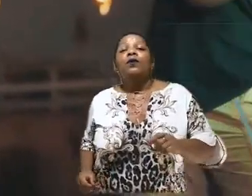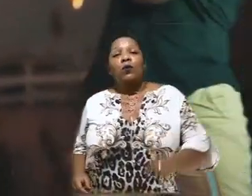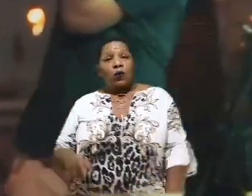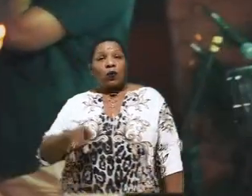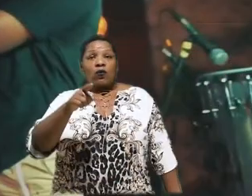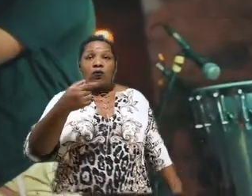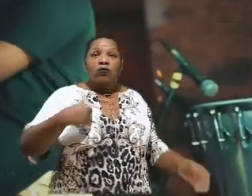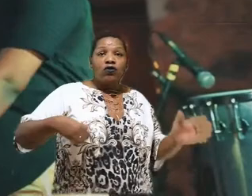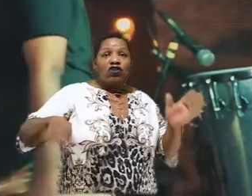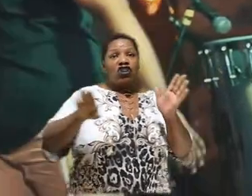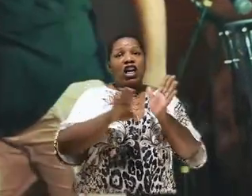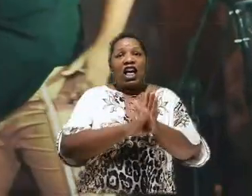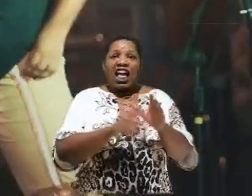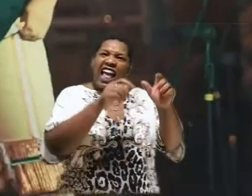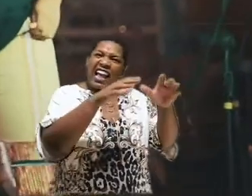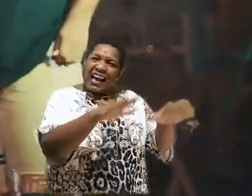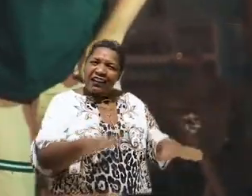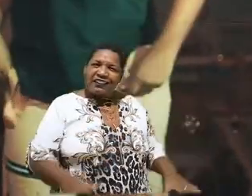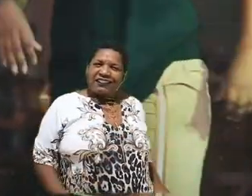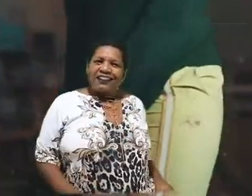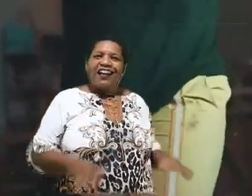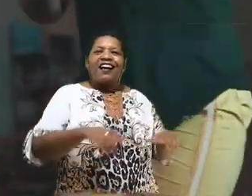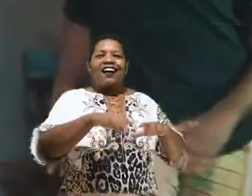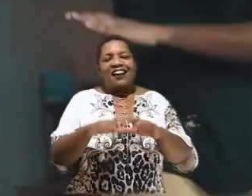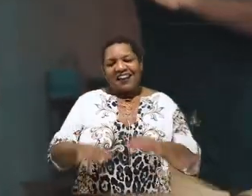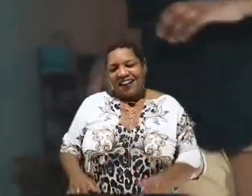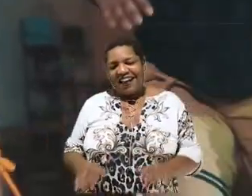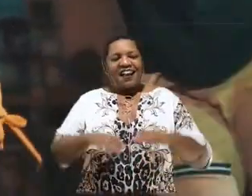já chega bem